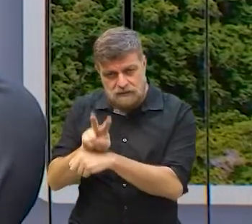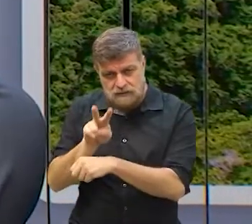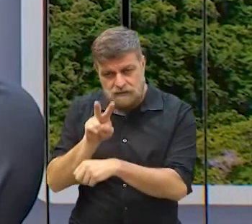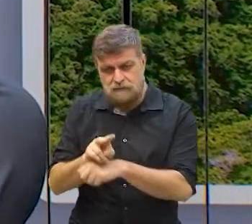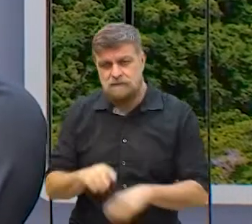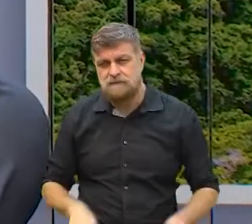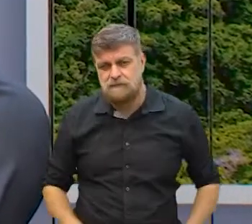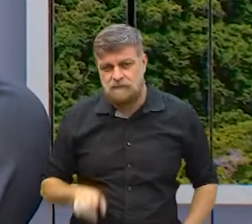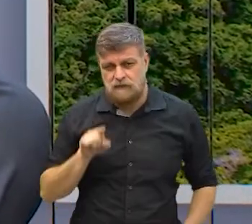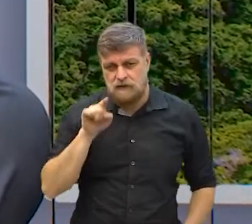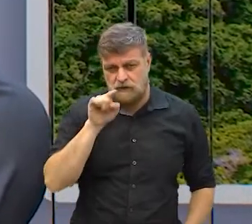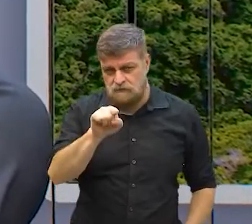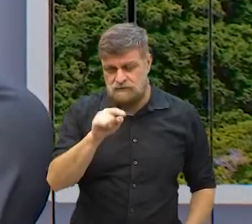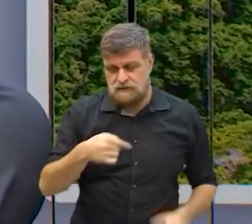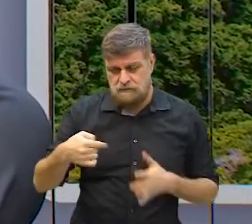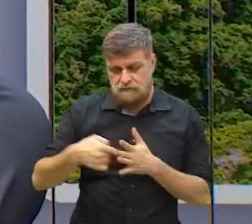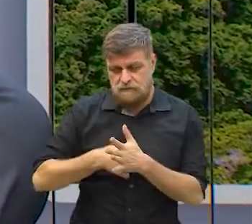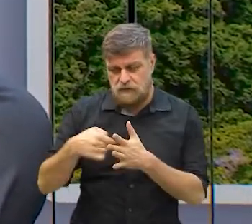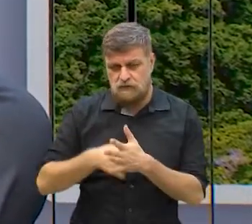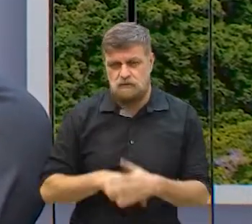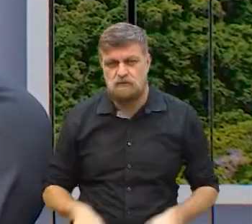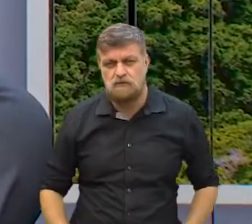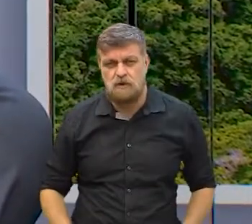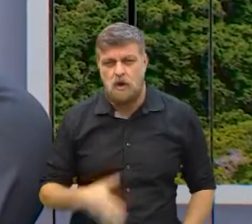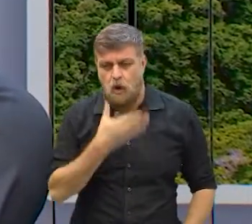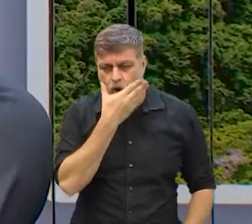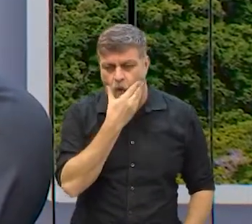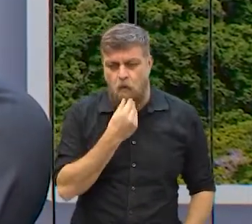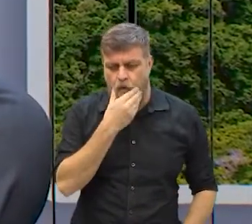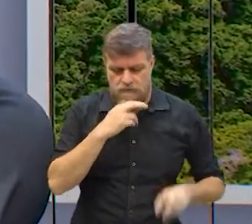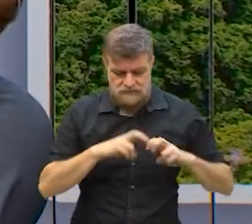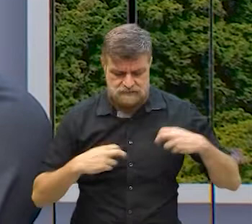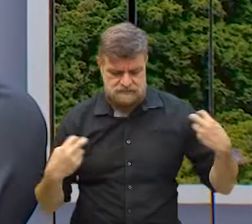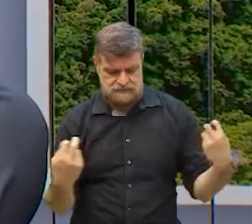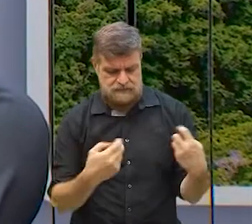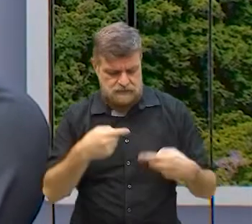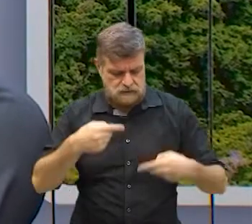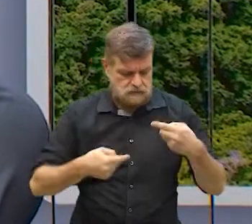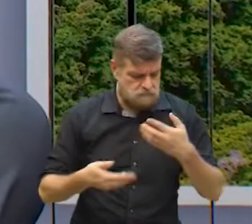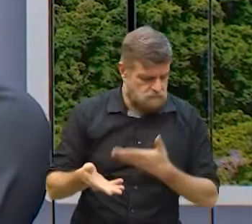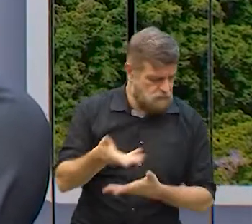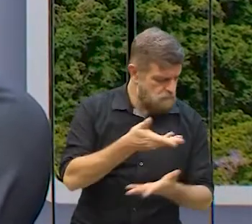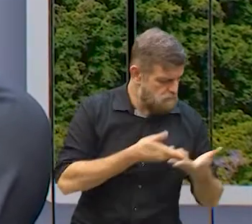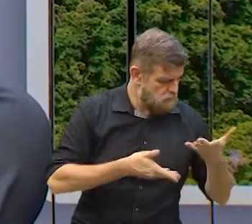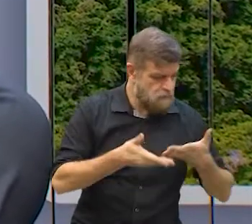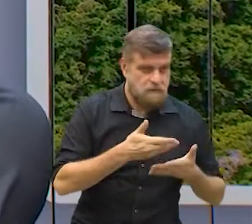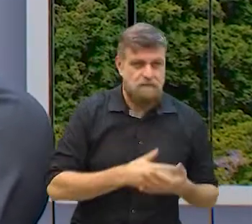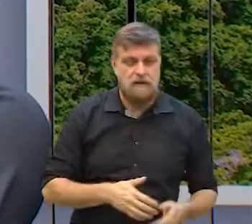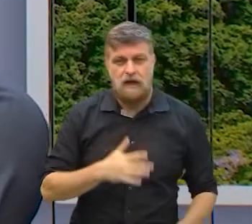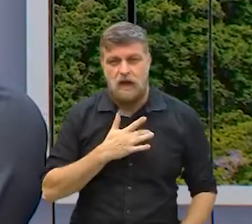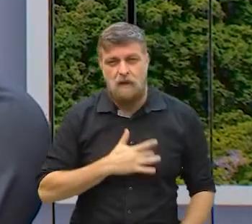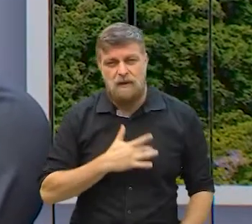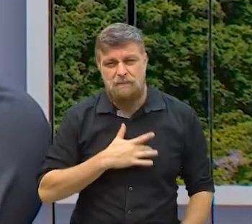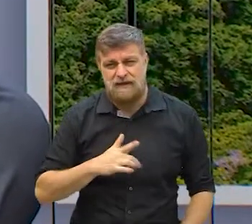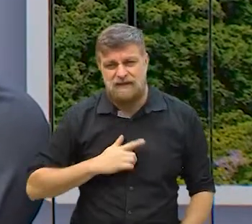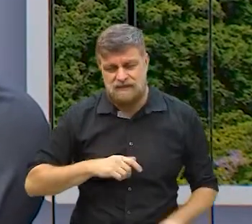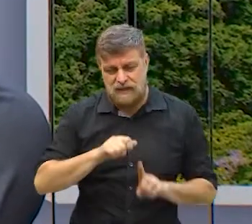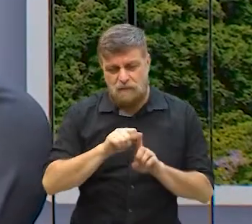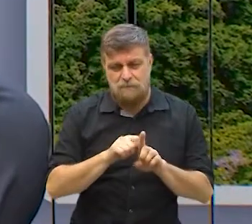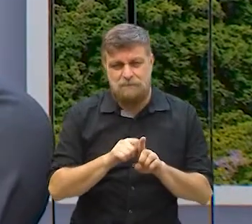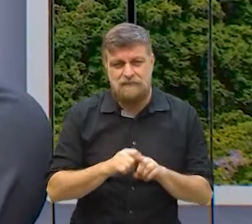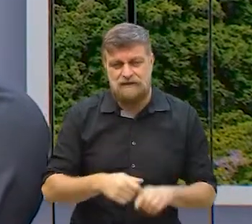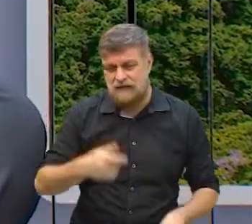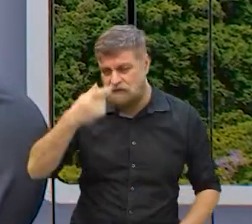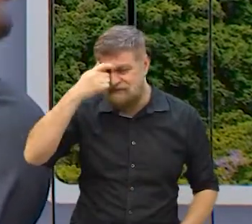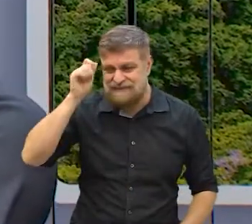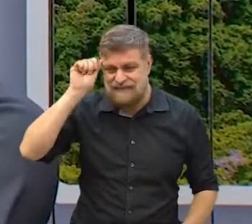essa discussão, que foi o que você perguntou, dessa questão dos homens estarem discutindo, é uma pena que a gente tenha que ter um